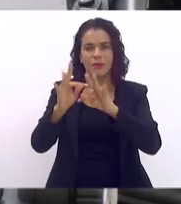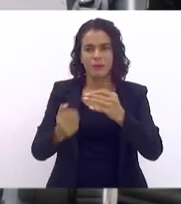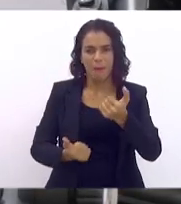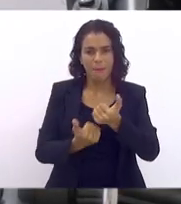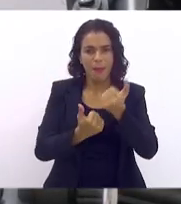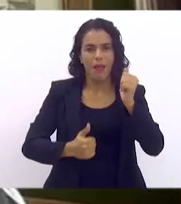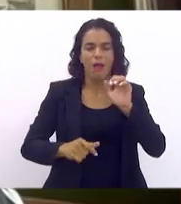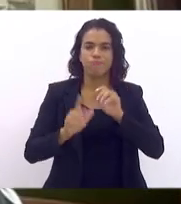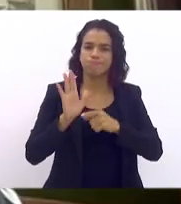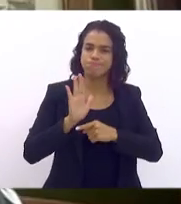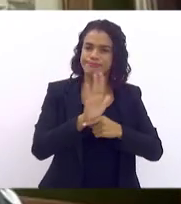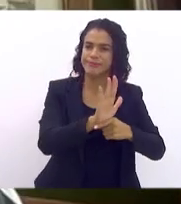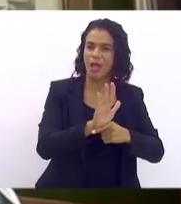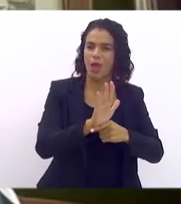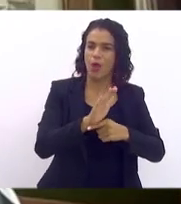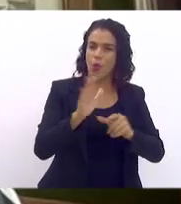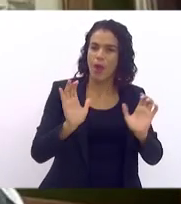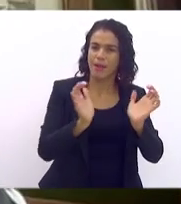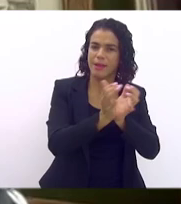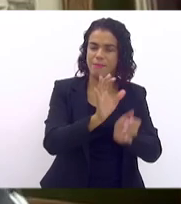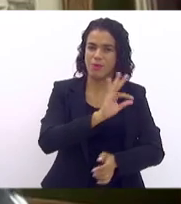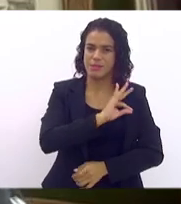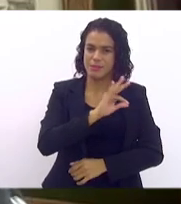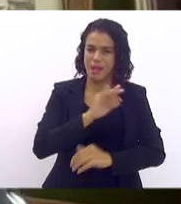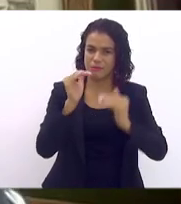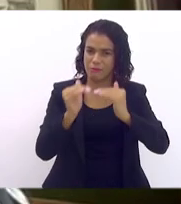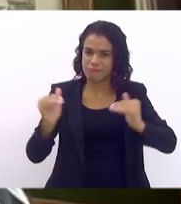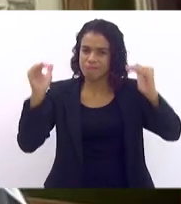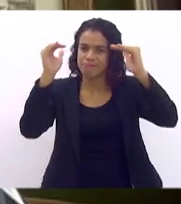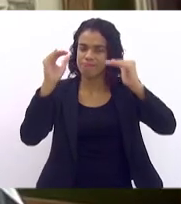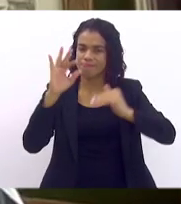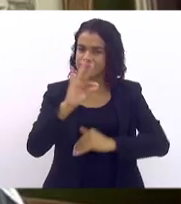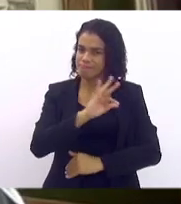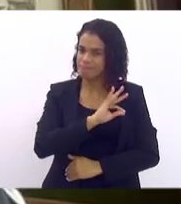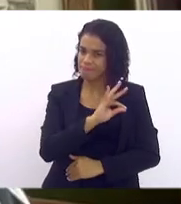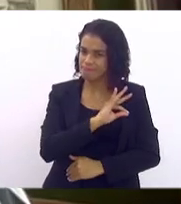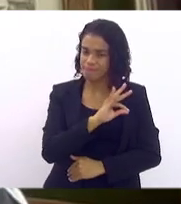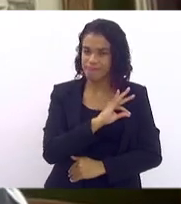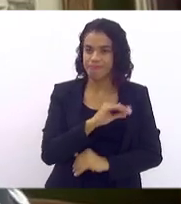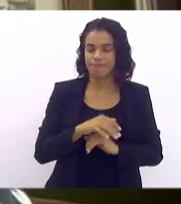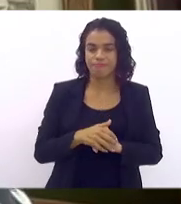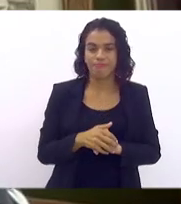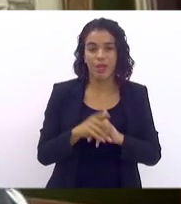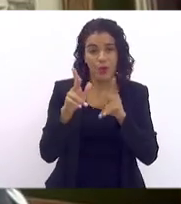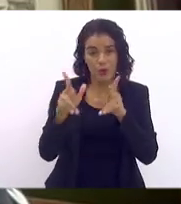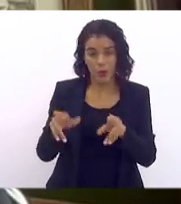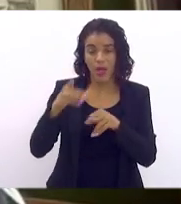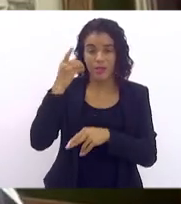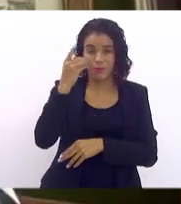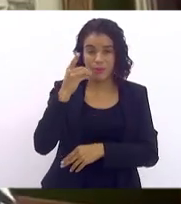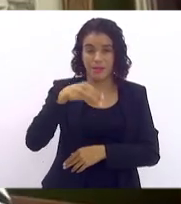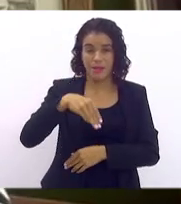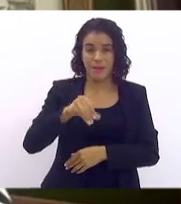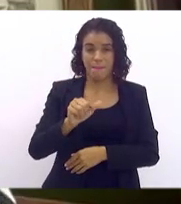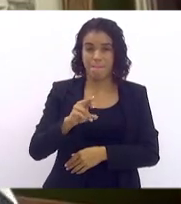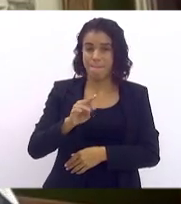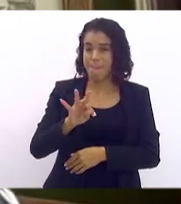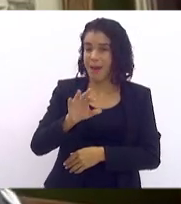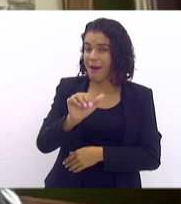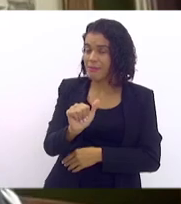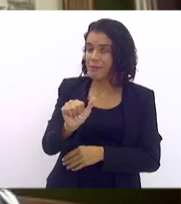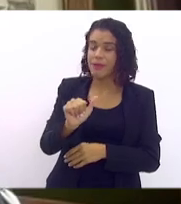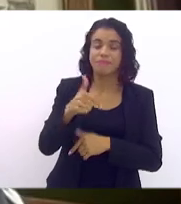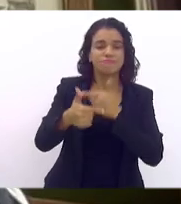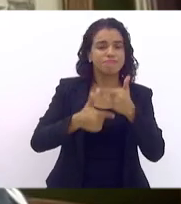contribuir com os agentes policiais, com as autoridades policiais, como muito bem disse a deputada Marta Rocha, que trabalhou anos na